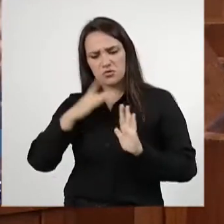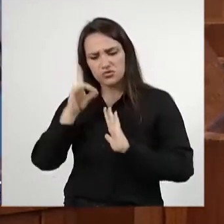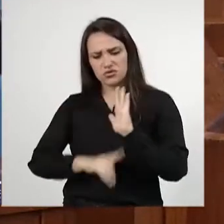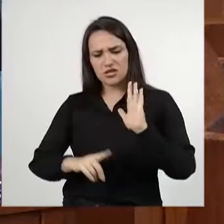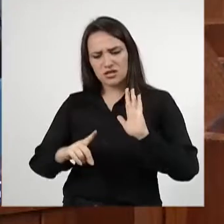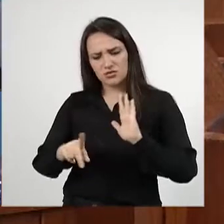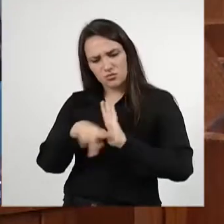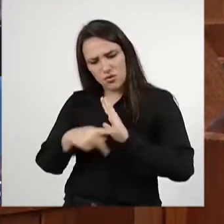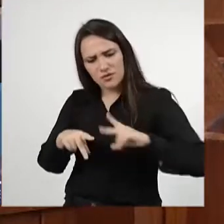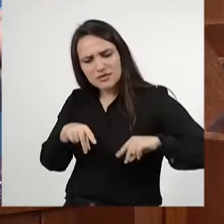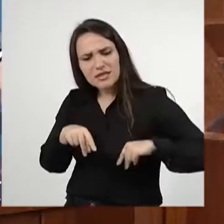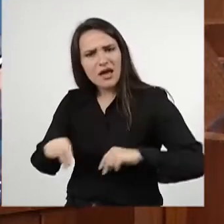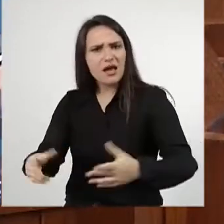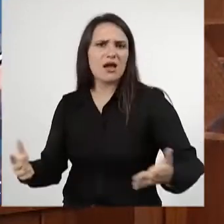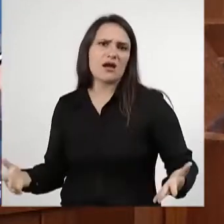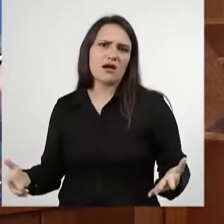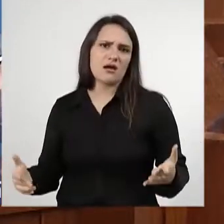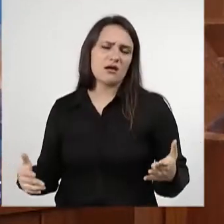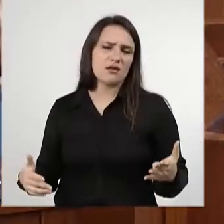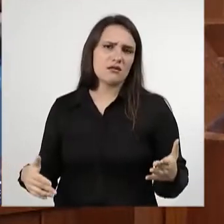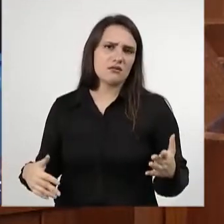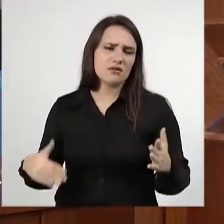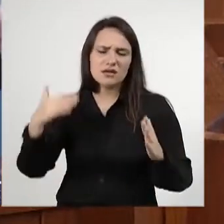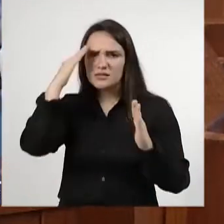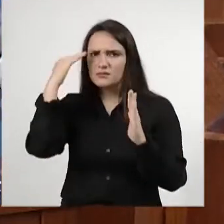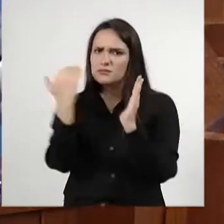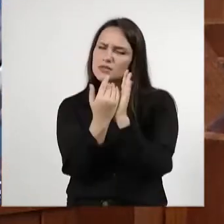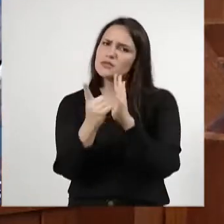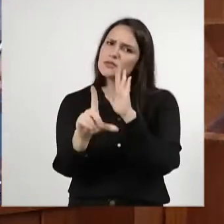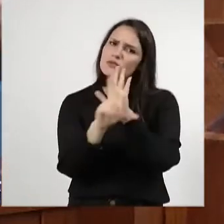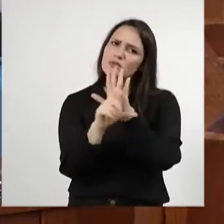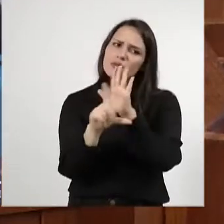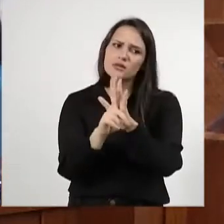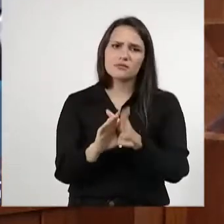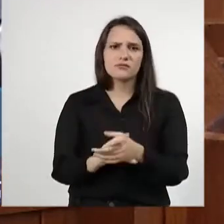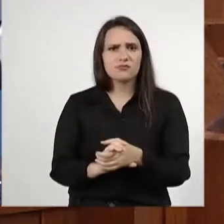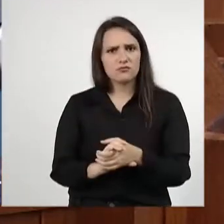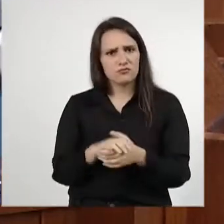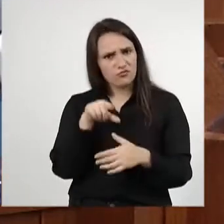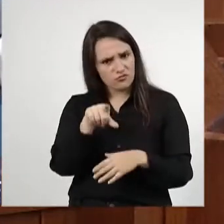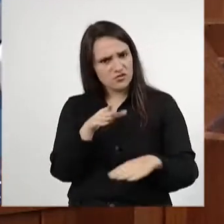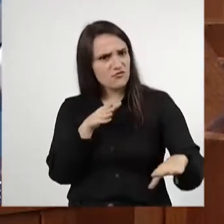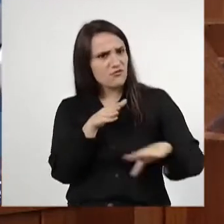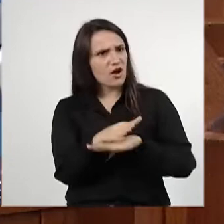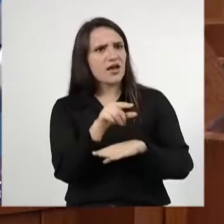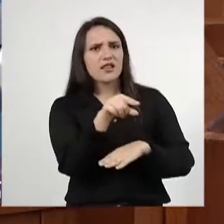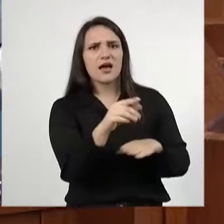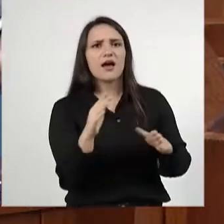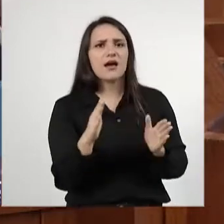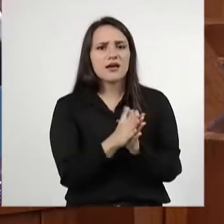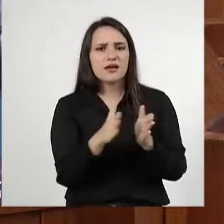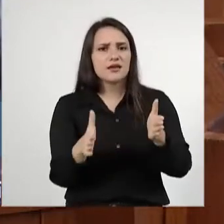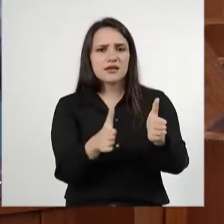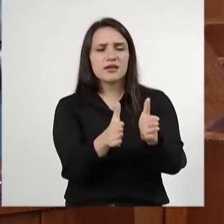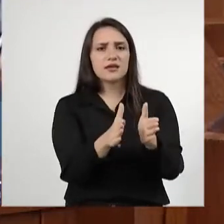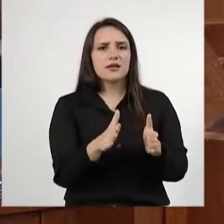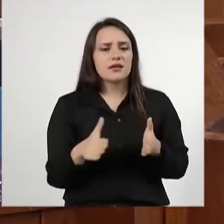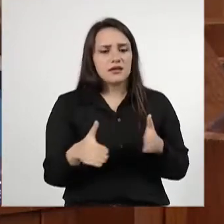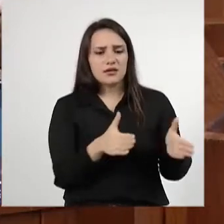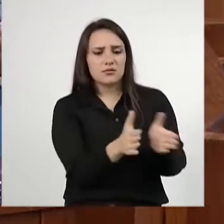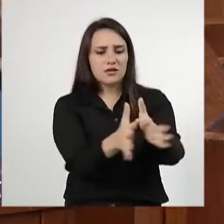país, porque desrespeita as leis. Vossa Excelência vai em Rio Brilhante, vai lá ver a fazenda da família Silveira,